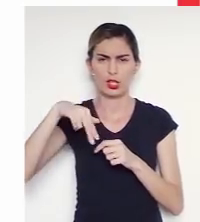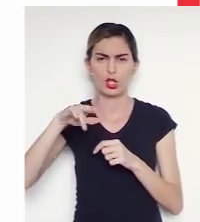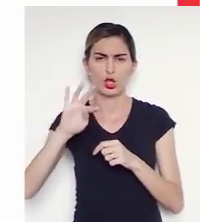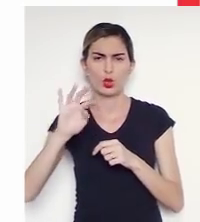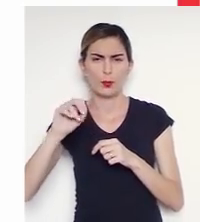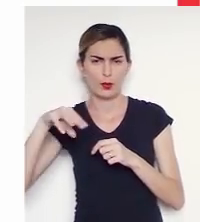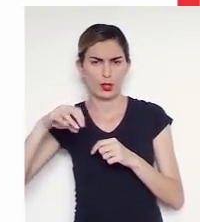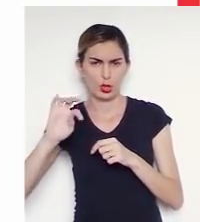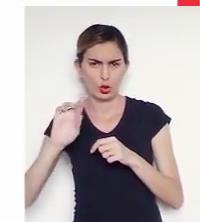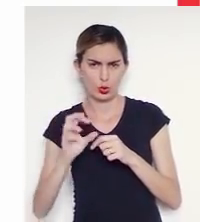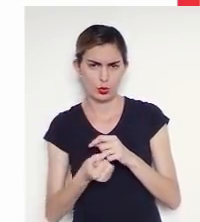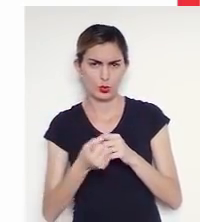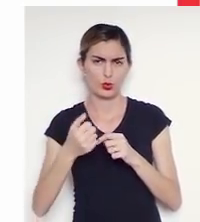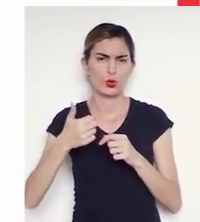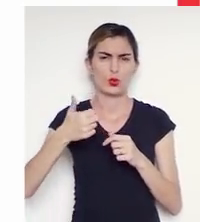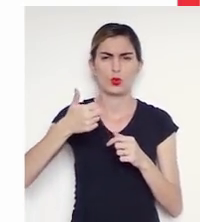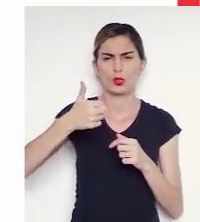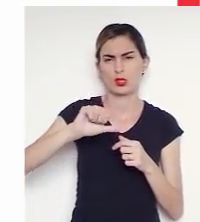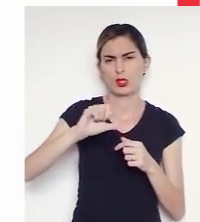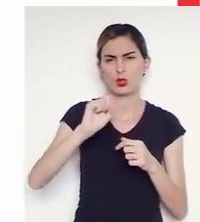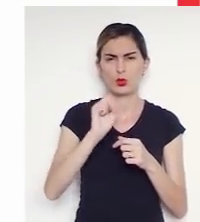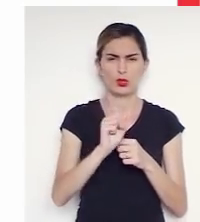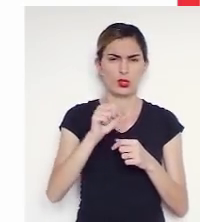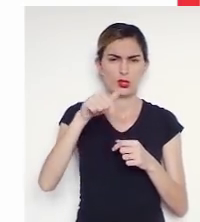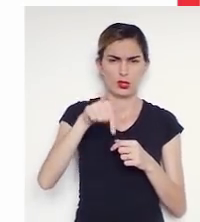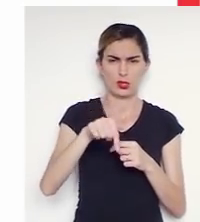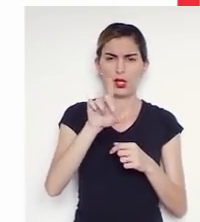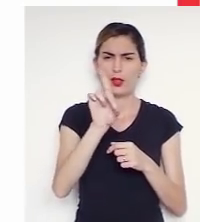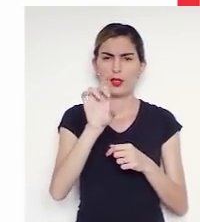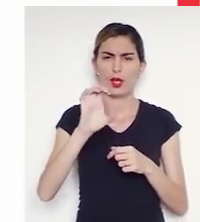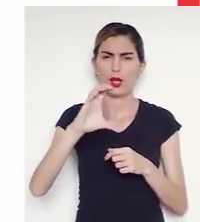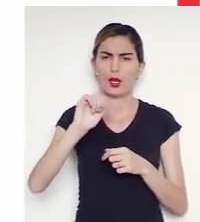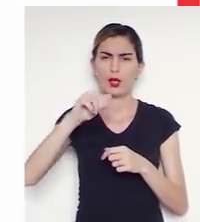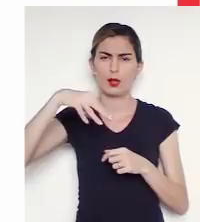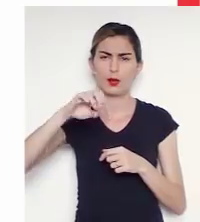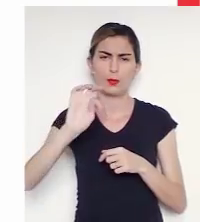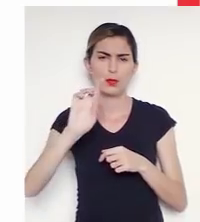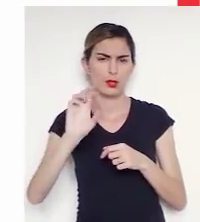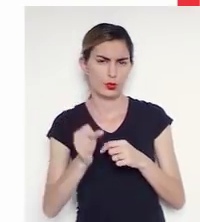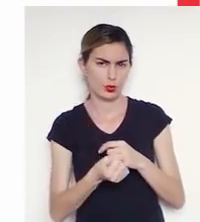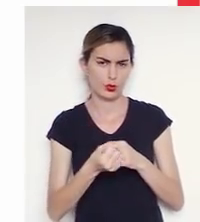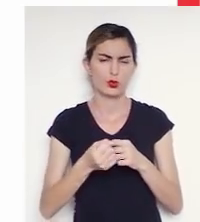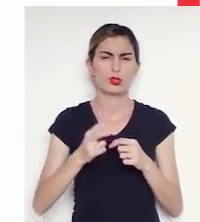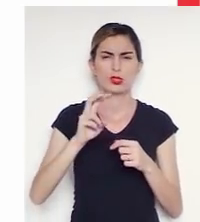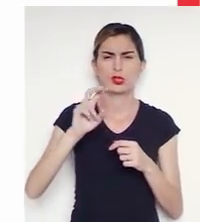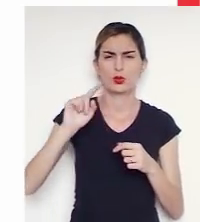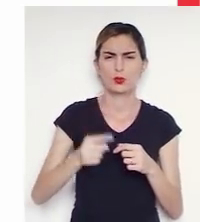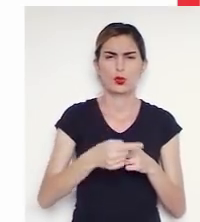hectômetros com 187 decâmetros e